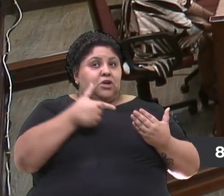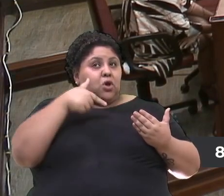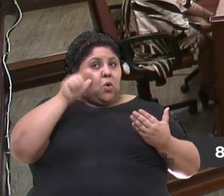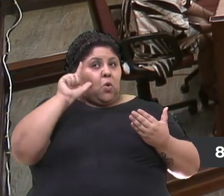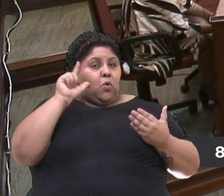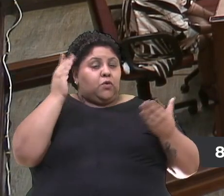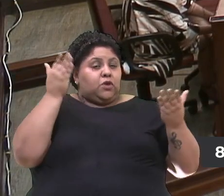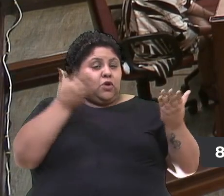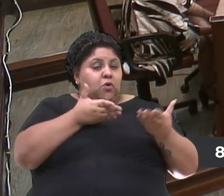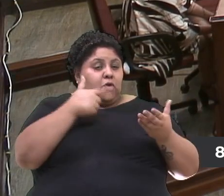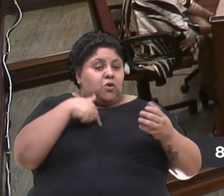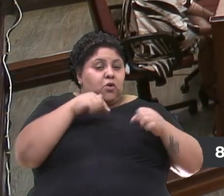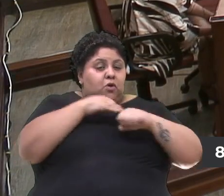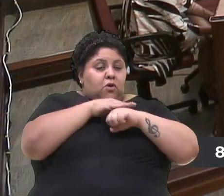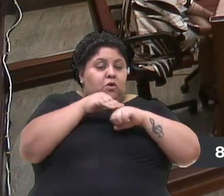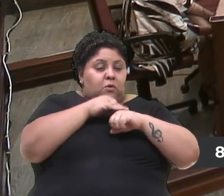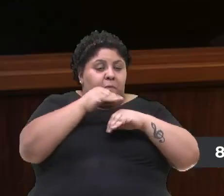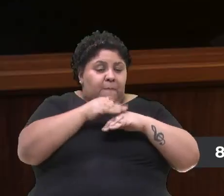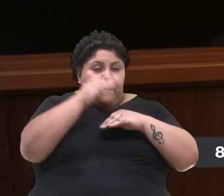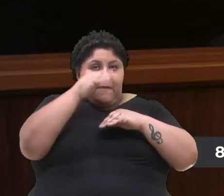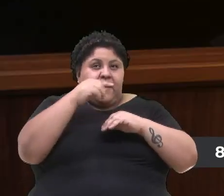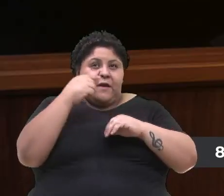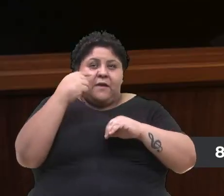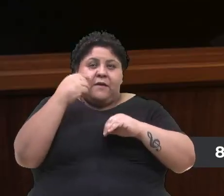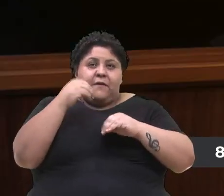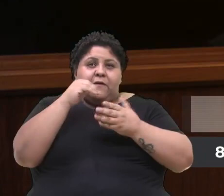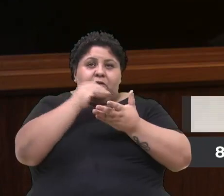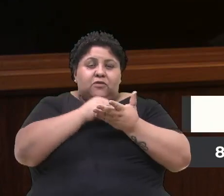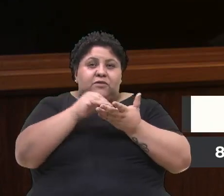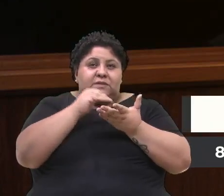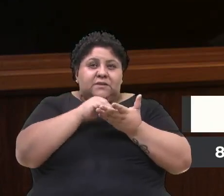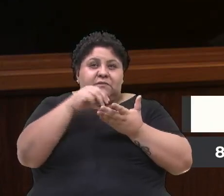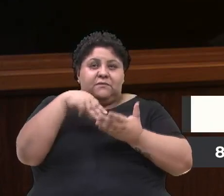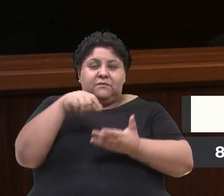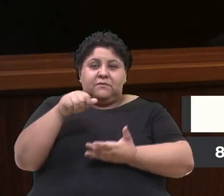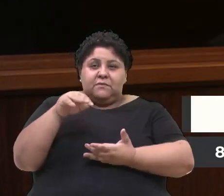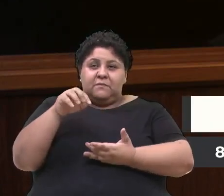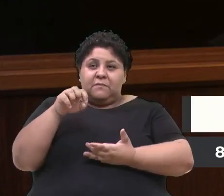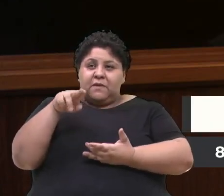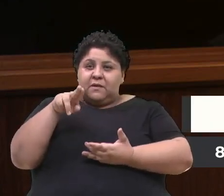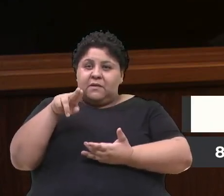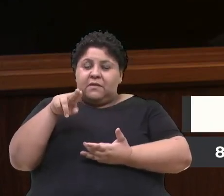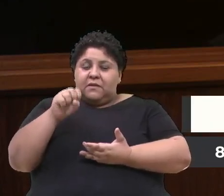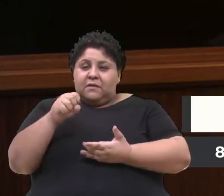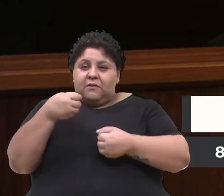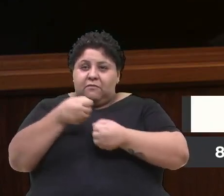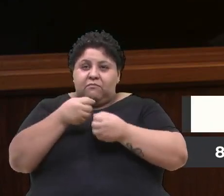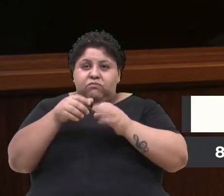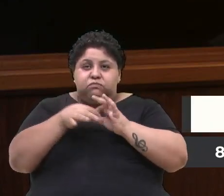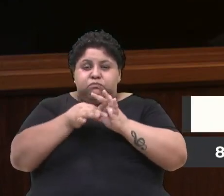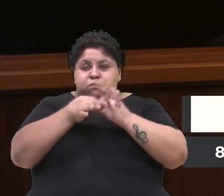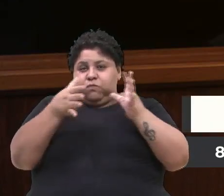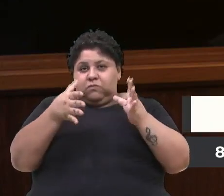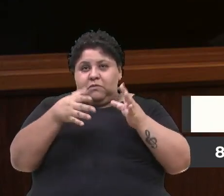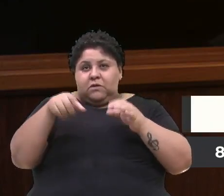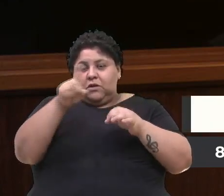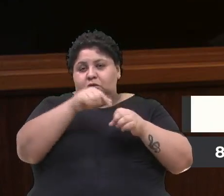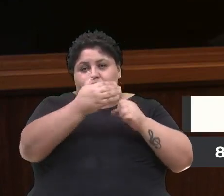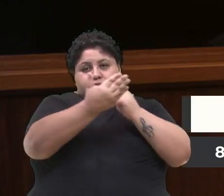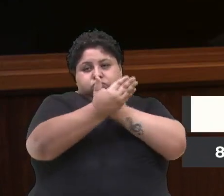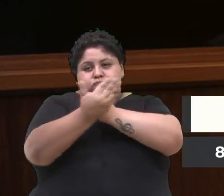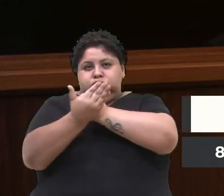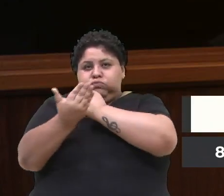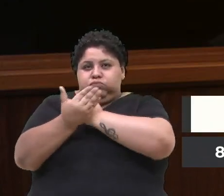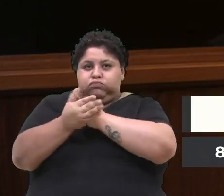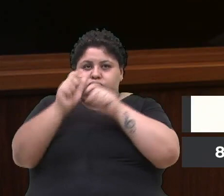conversei mais de uma vez com o secretário Matheus, que se dispôs em nos auxiliar, em tirar todas as dúvidas